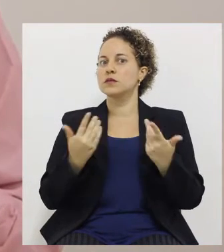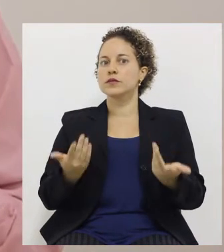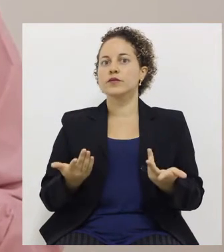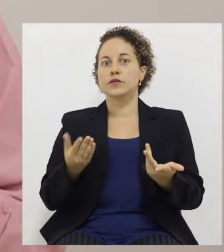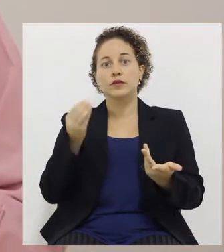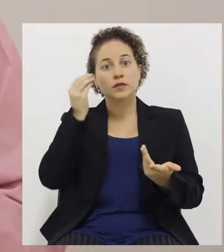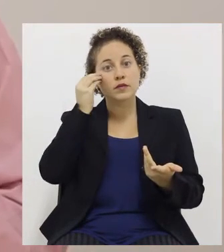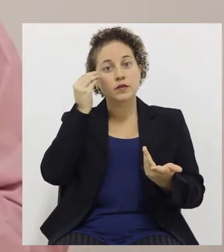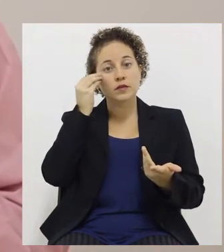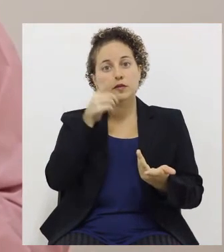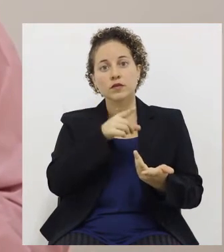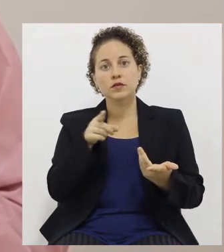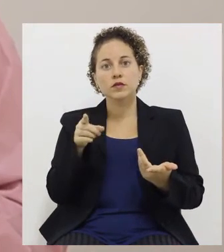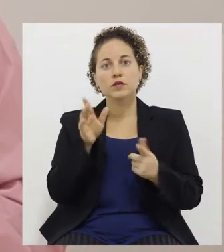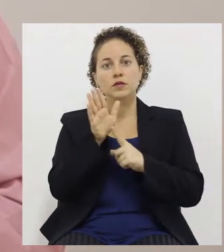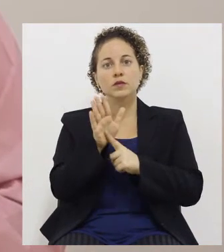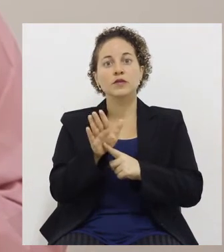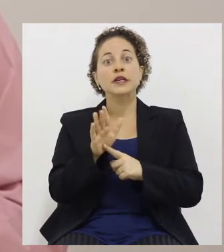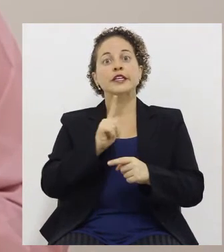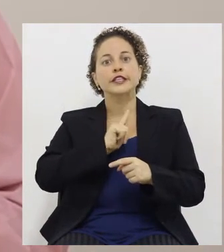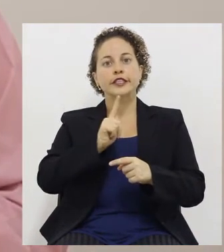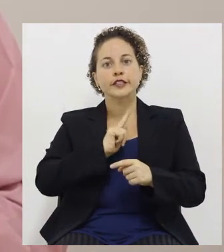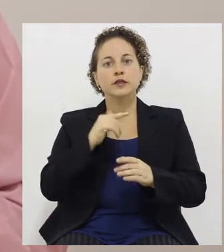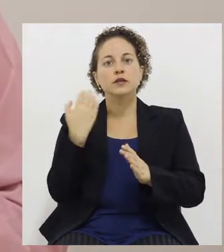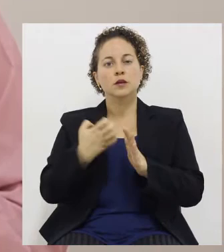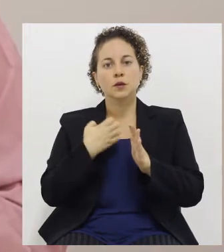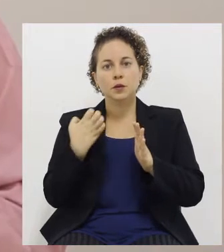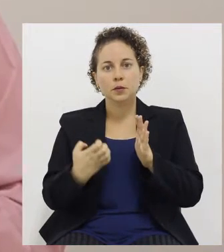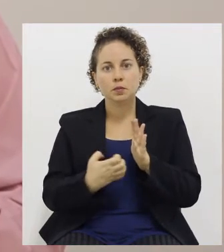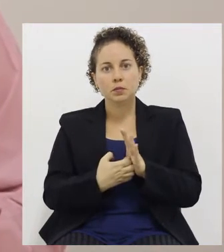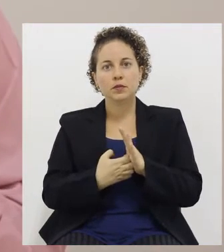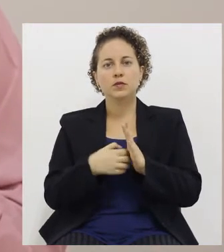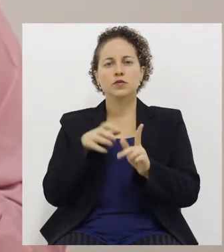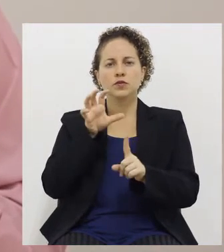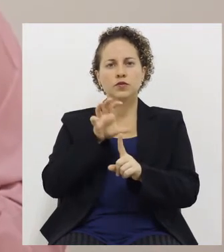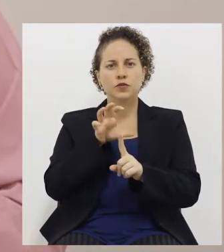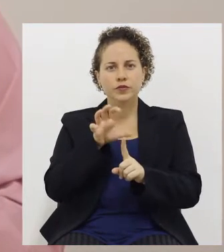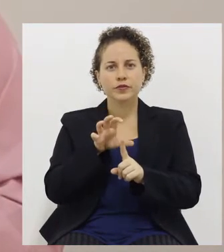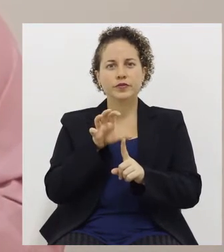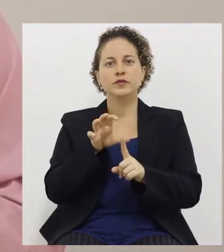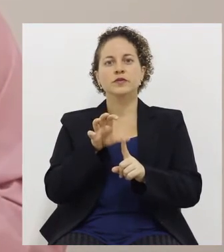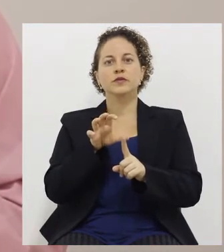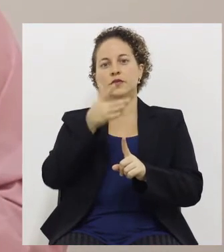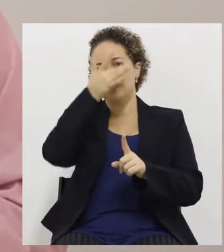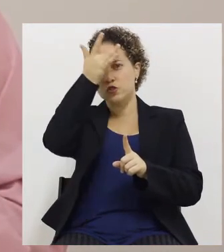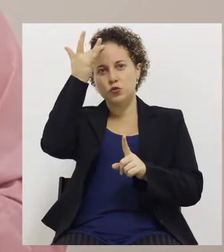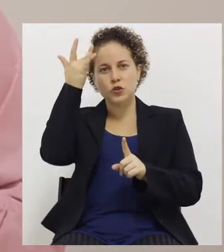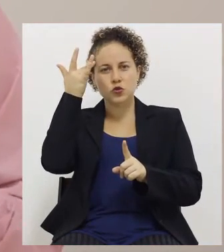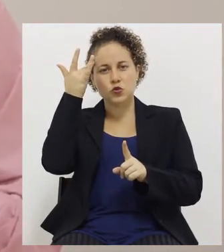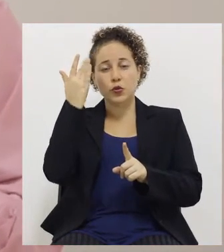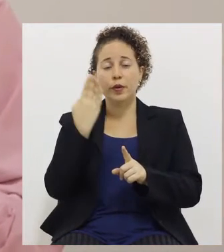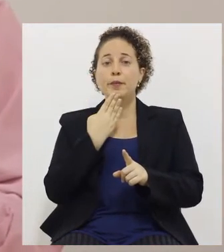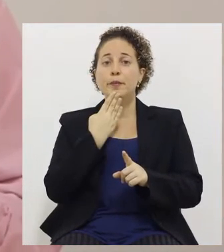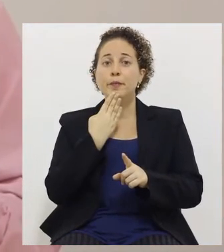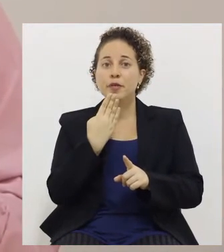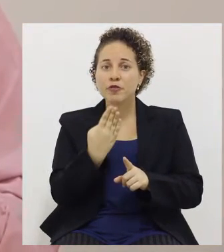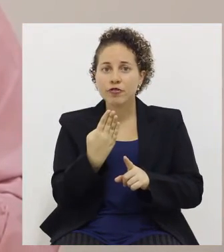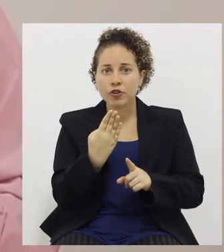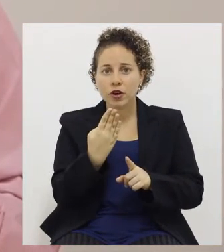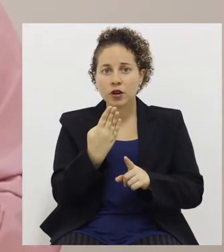era marcada, nós vamos dizer para vocês que ainda existem empresas marcadas por essas situações. Elas preferem,